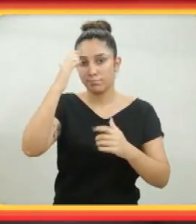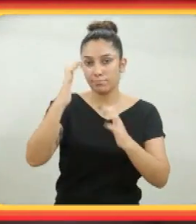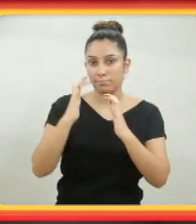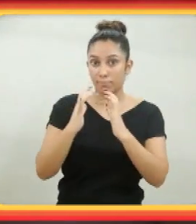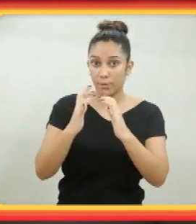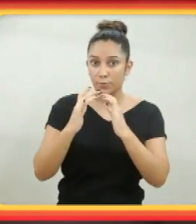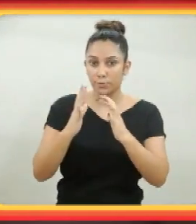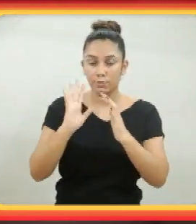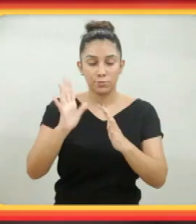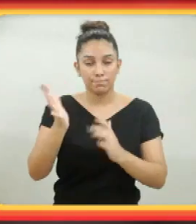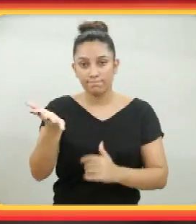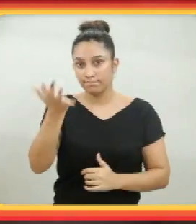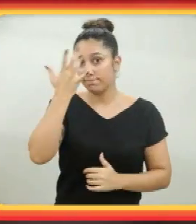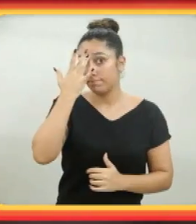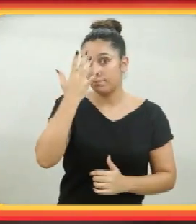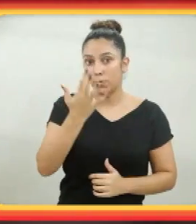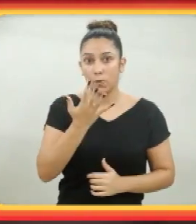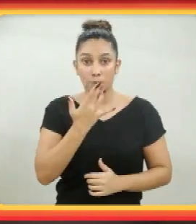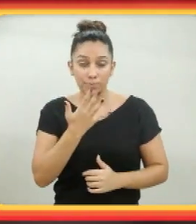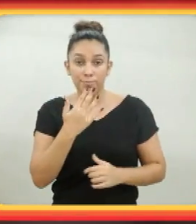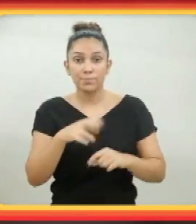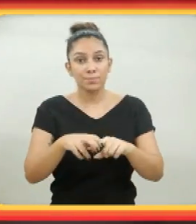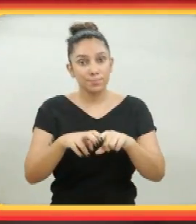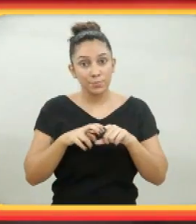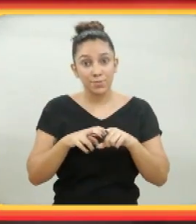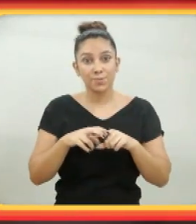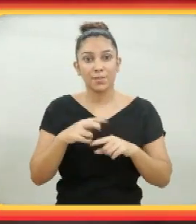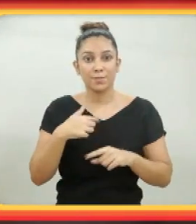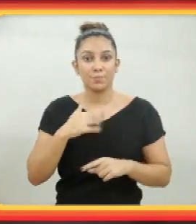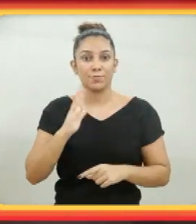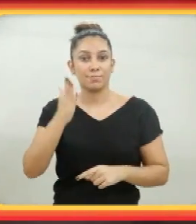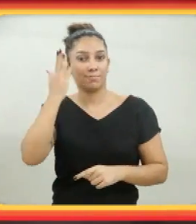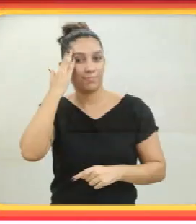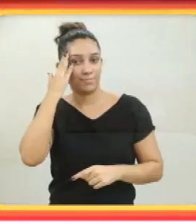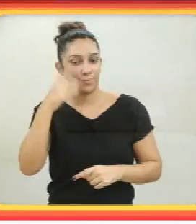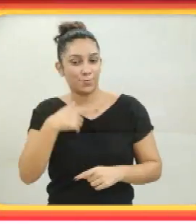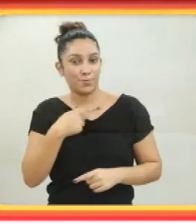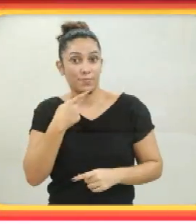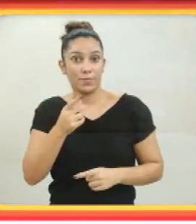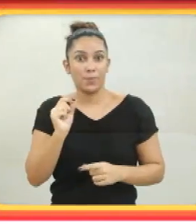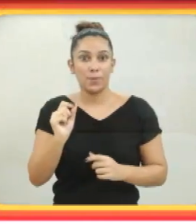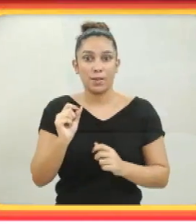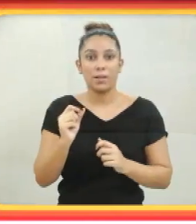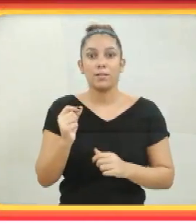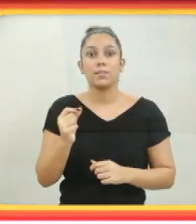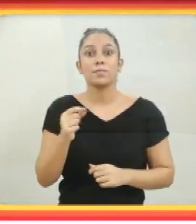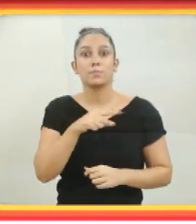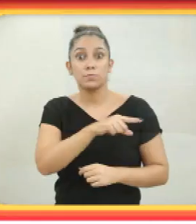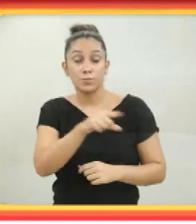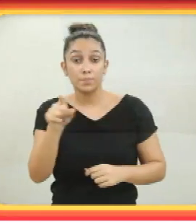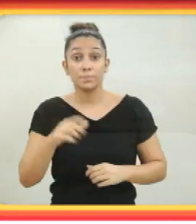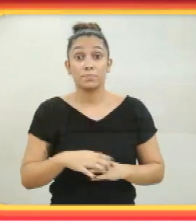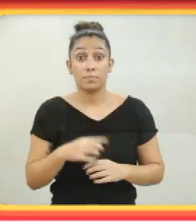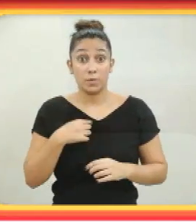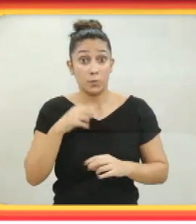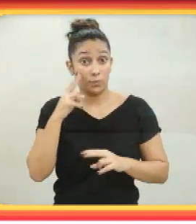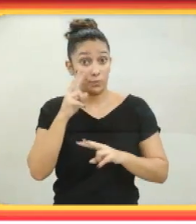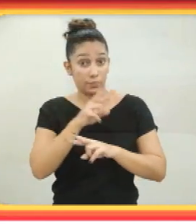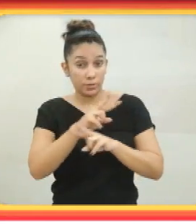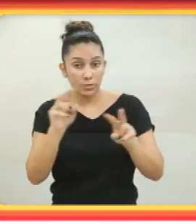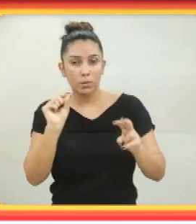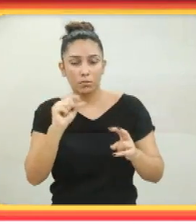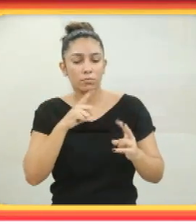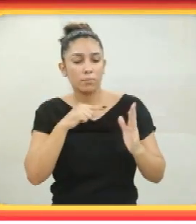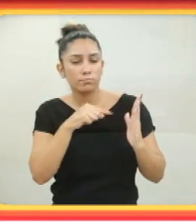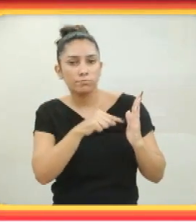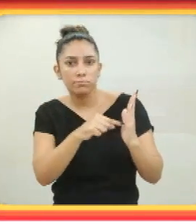Aos 16 anos eu perdi novamente totalmente a visão, mas por uma questão